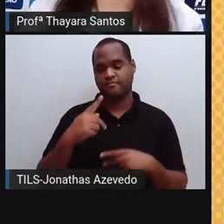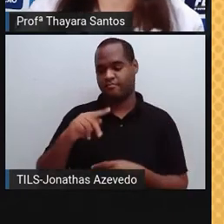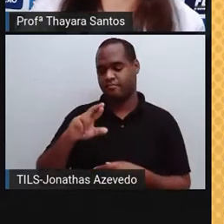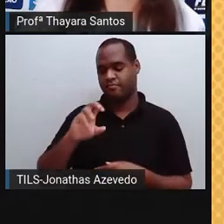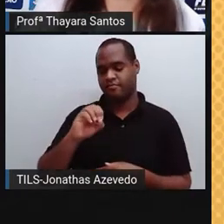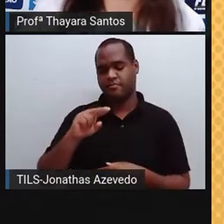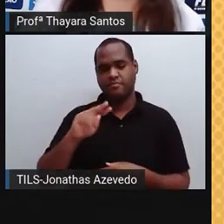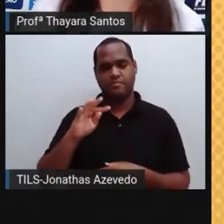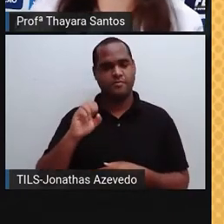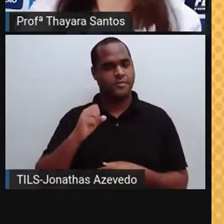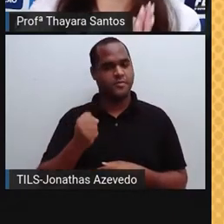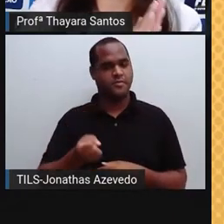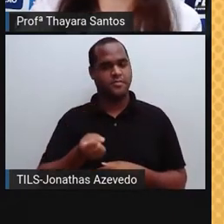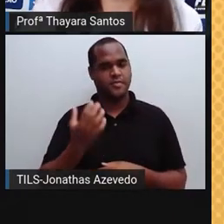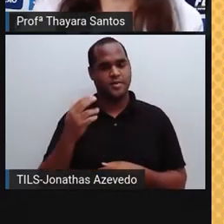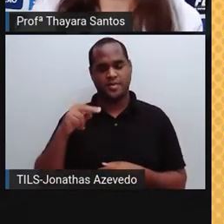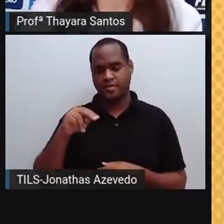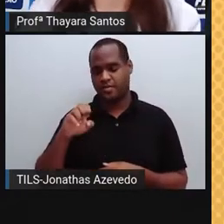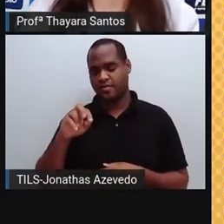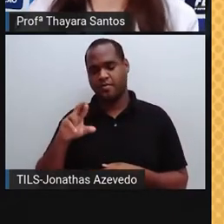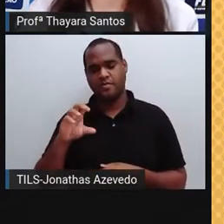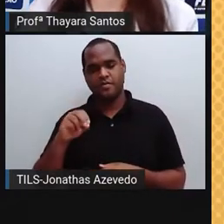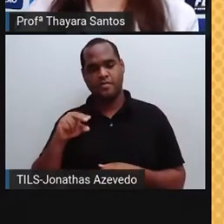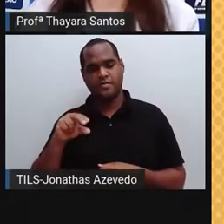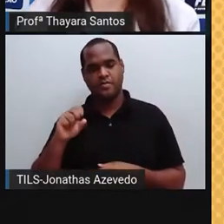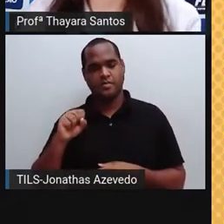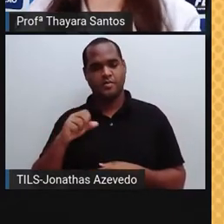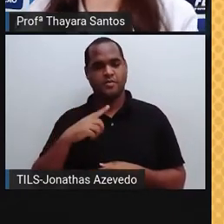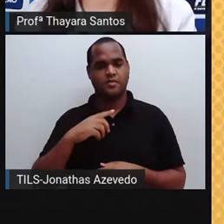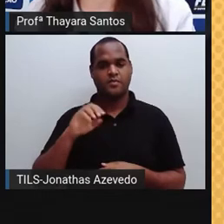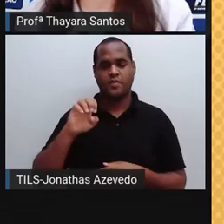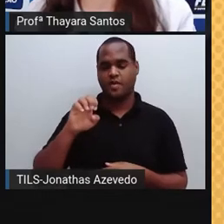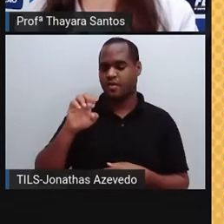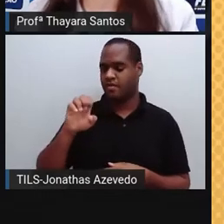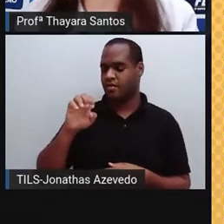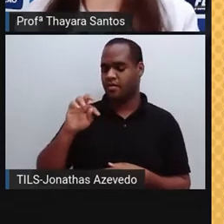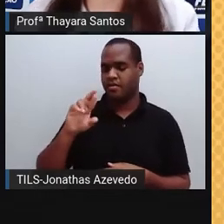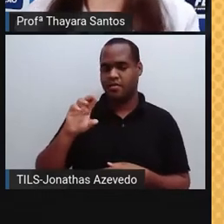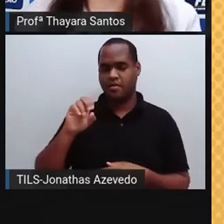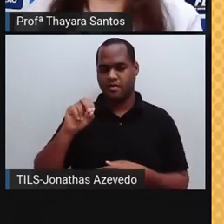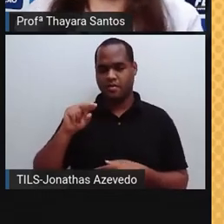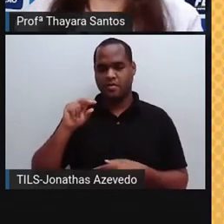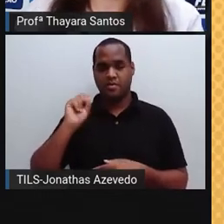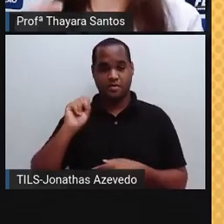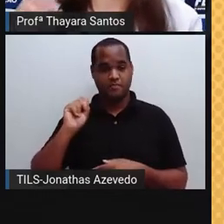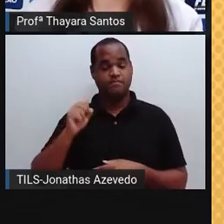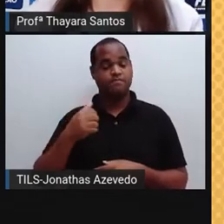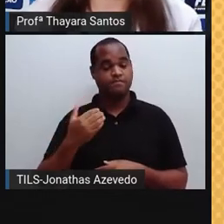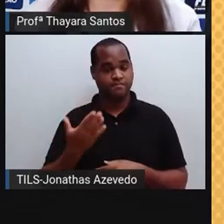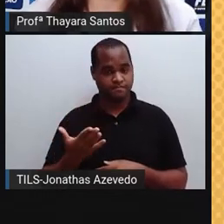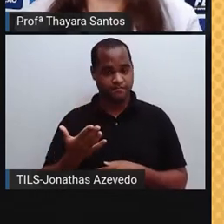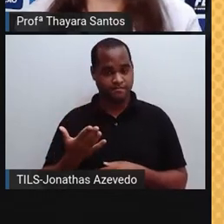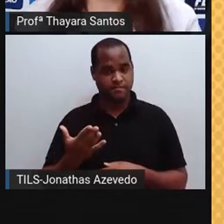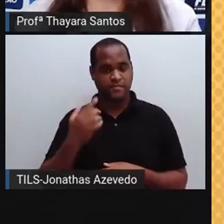de prótons. A letra N representa o número de nêutrons. A letra E, geralmente, ela tem um tracinho